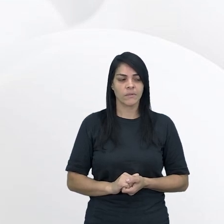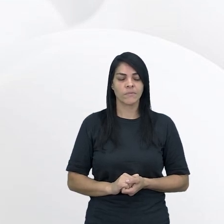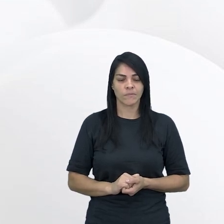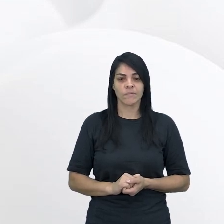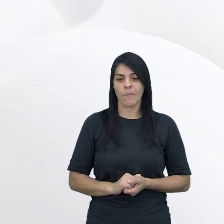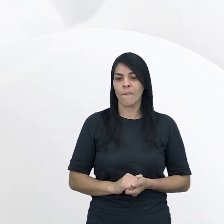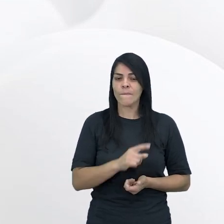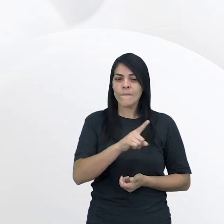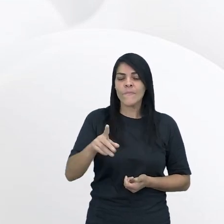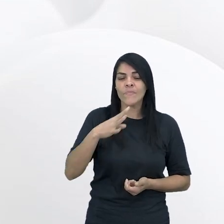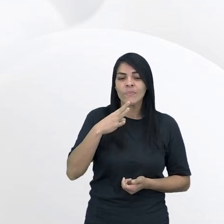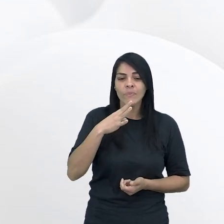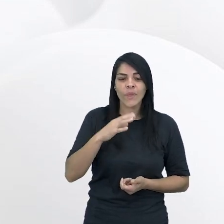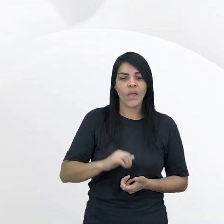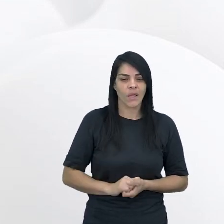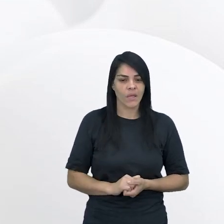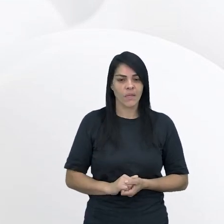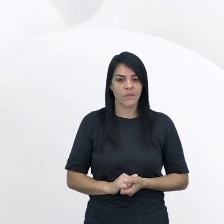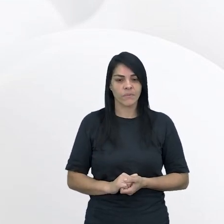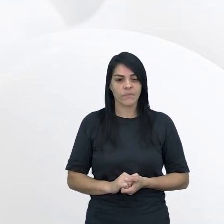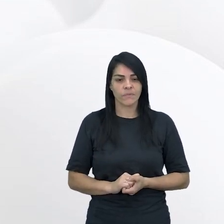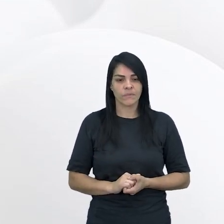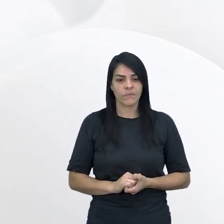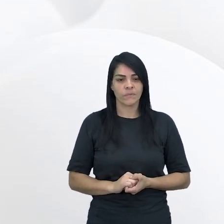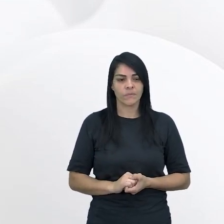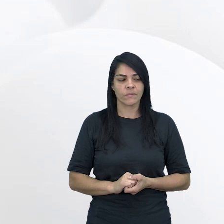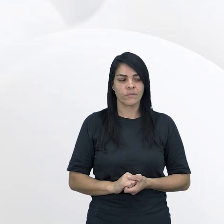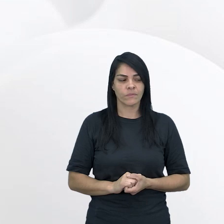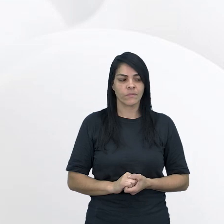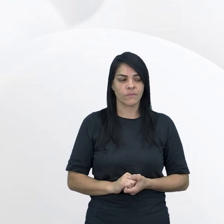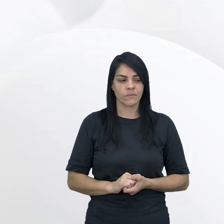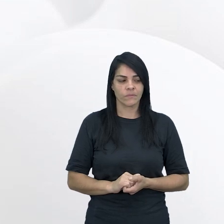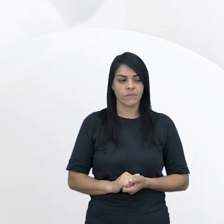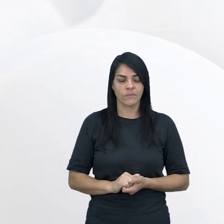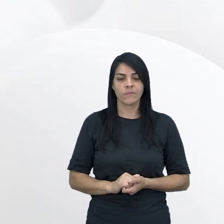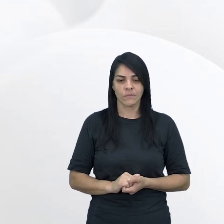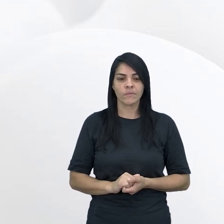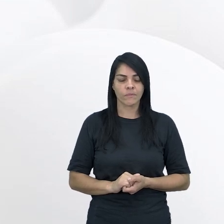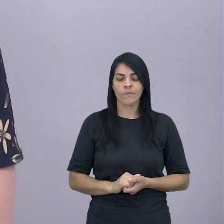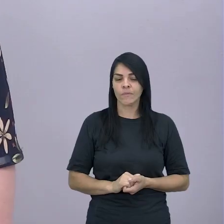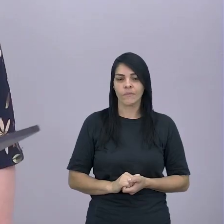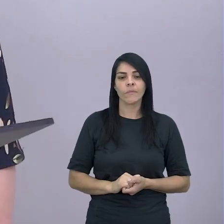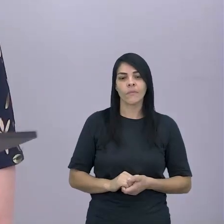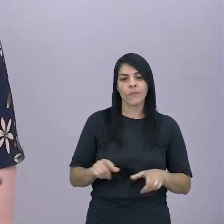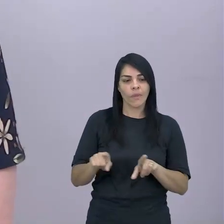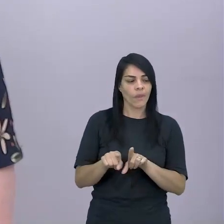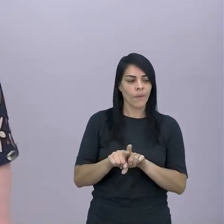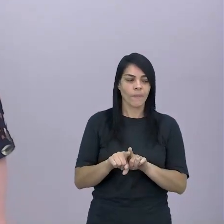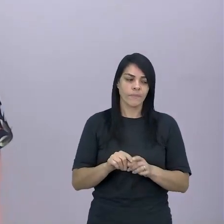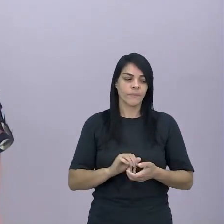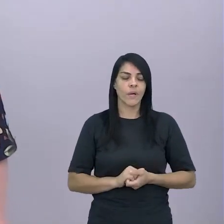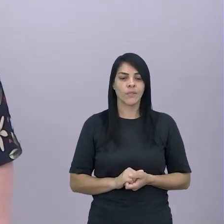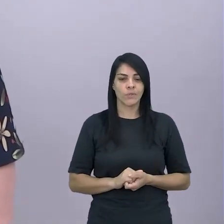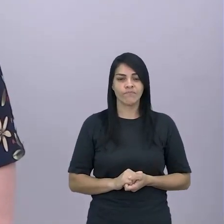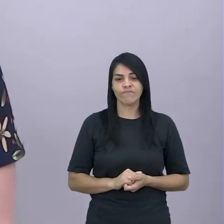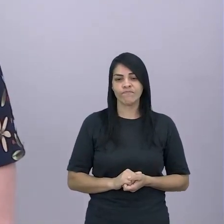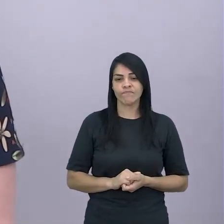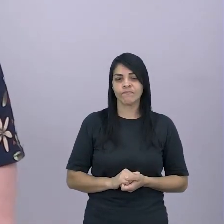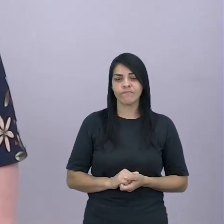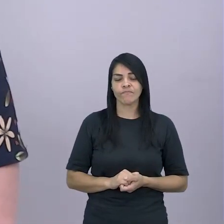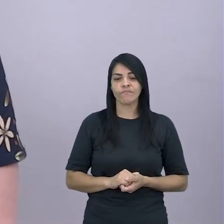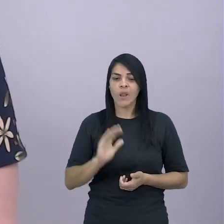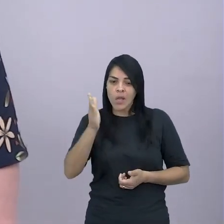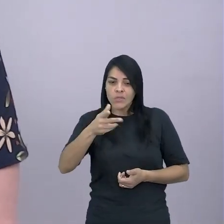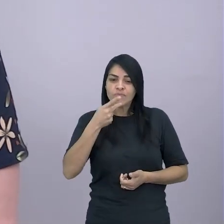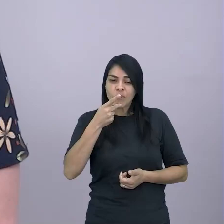É. aqui no nosso chat, né? É. Que na Austrália não é o coelho, é o Bilby, né? Ela já Isso. tinha falado